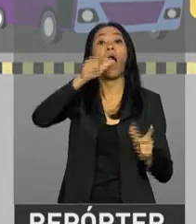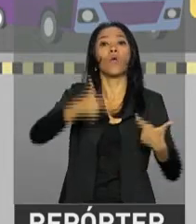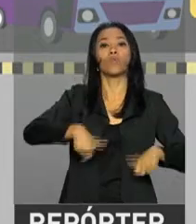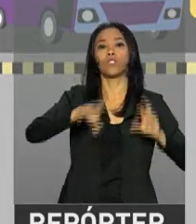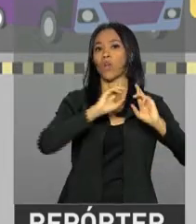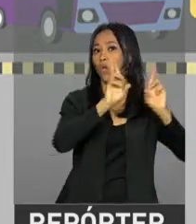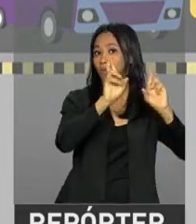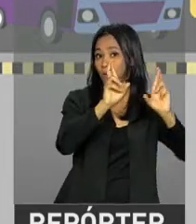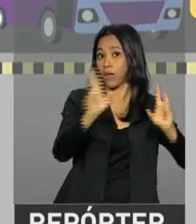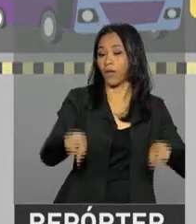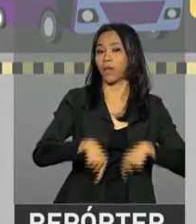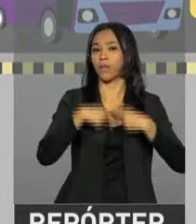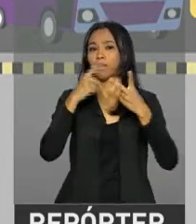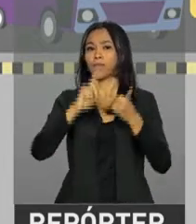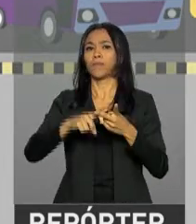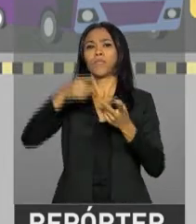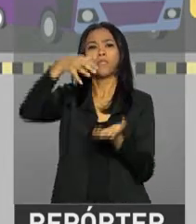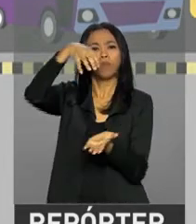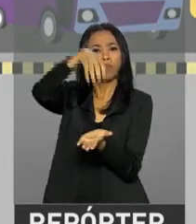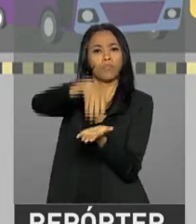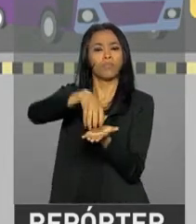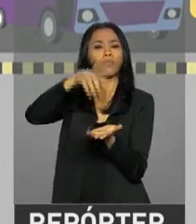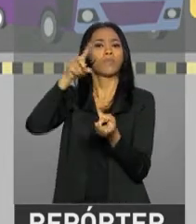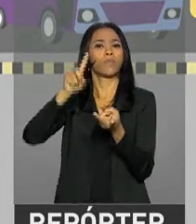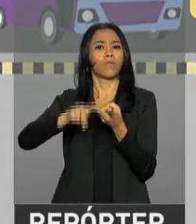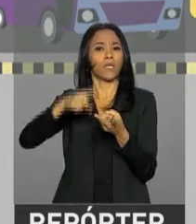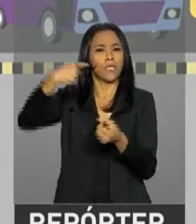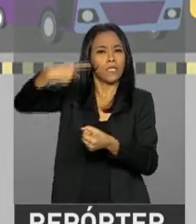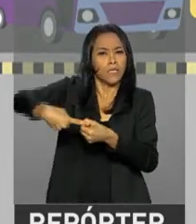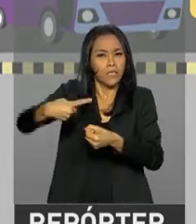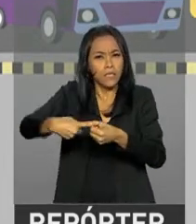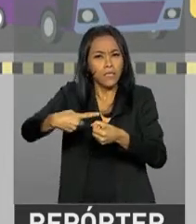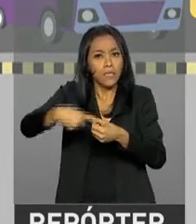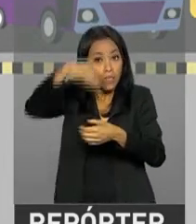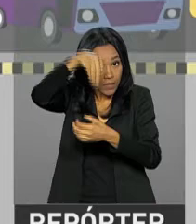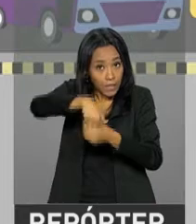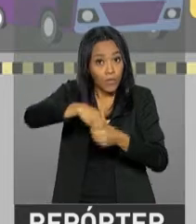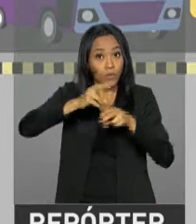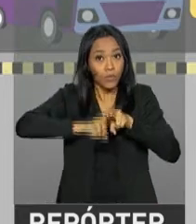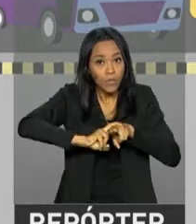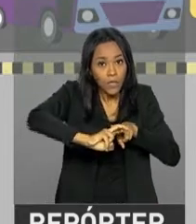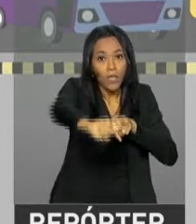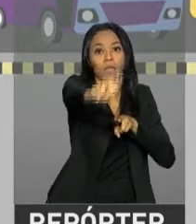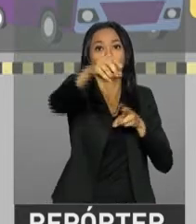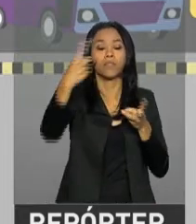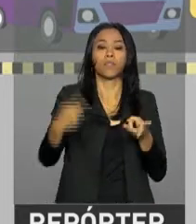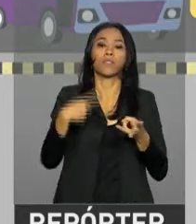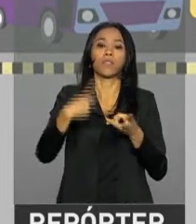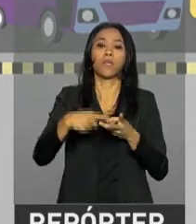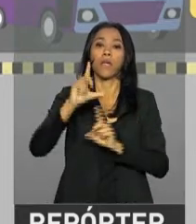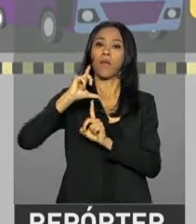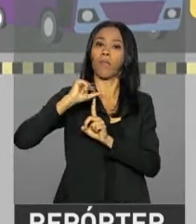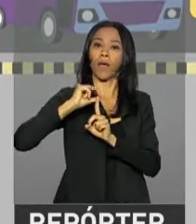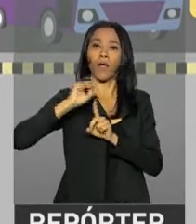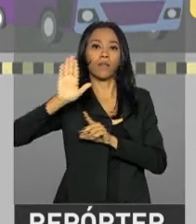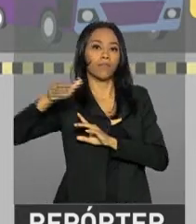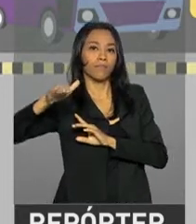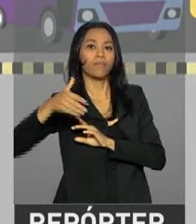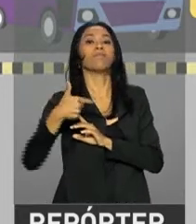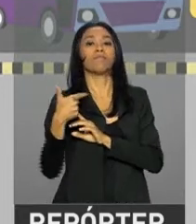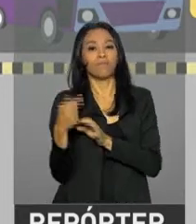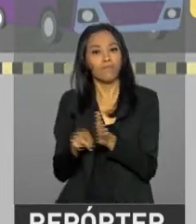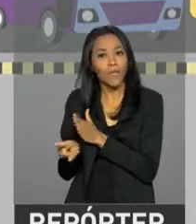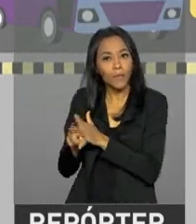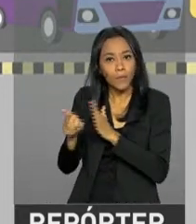rodoviários, nas estações ferroviárias, no interior de ônibus e trens, nos pontos de parada e atendimento nas